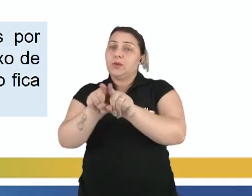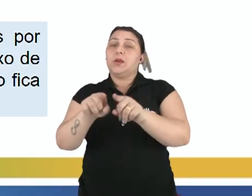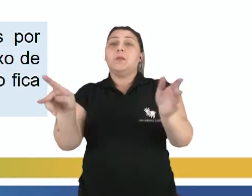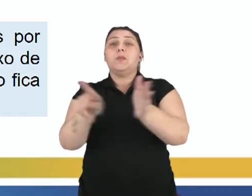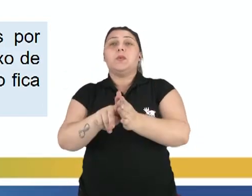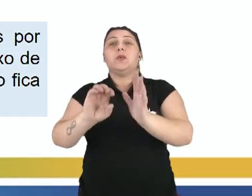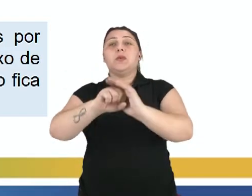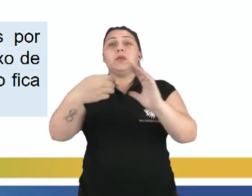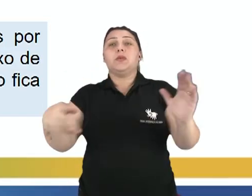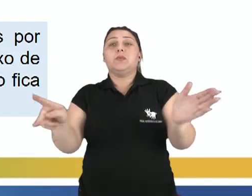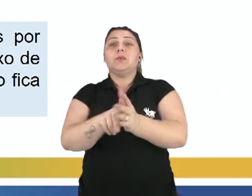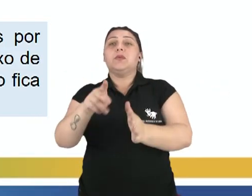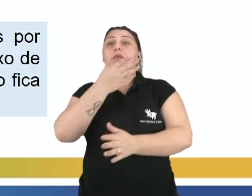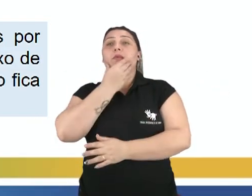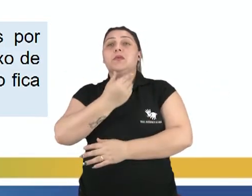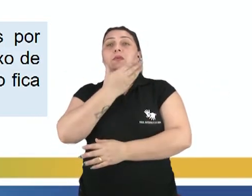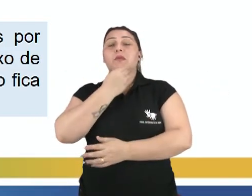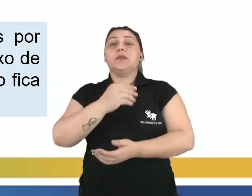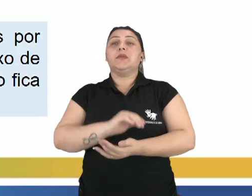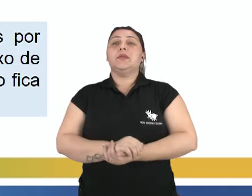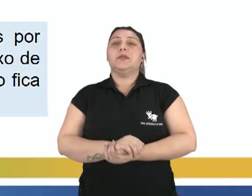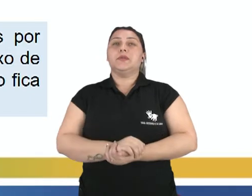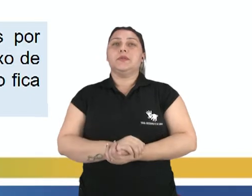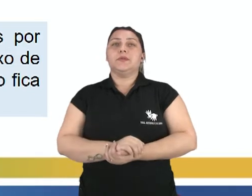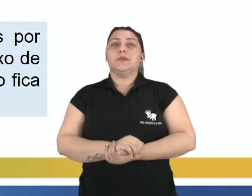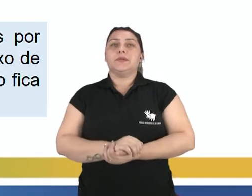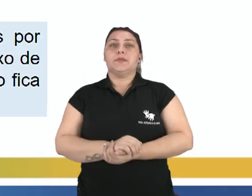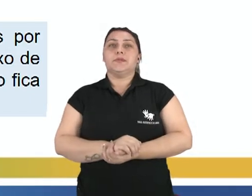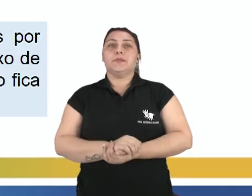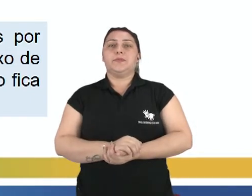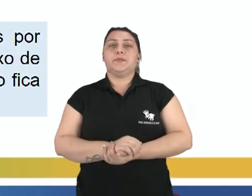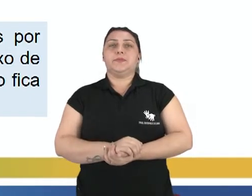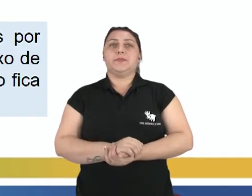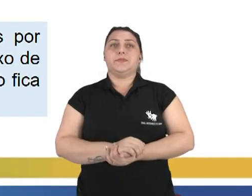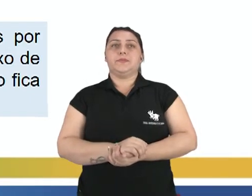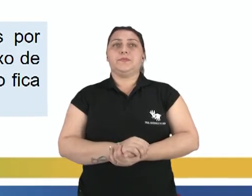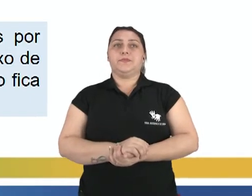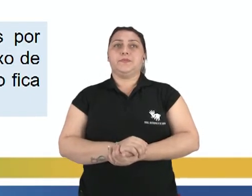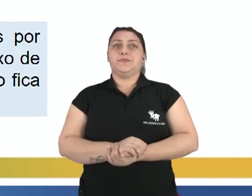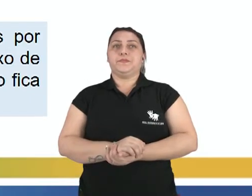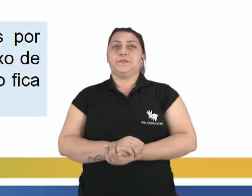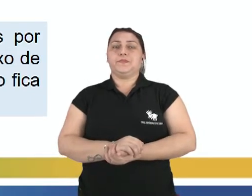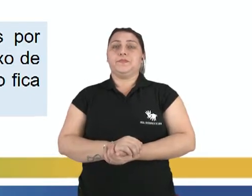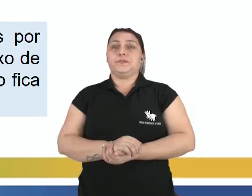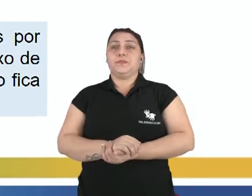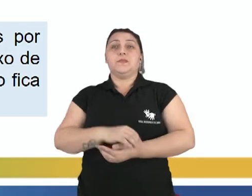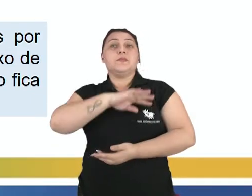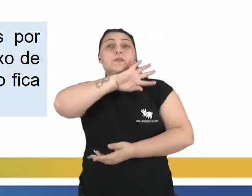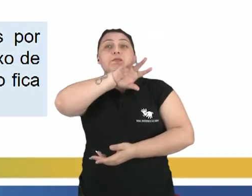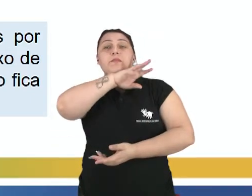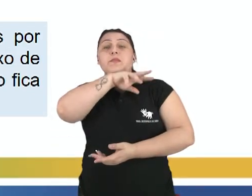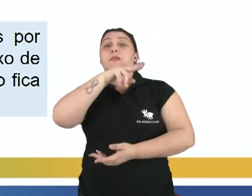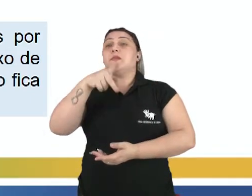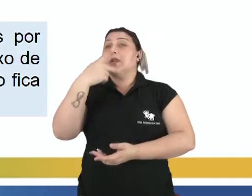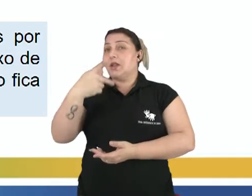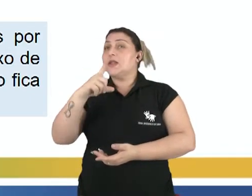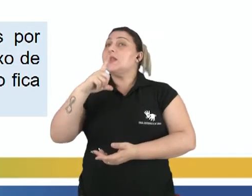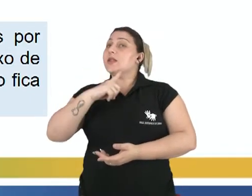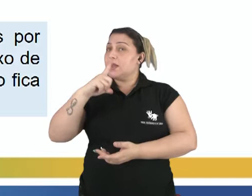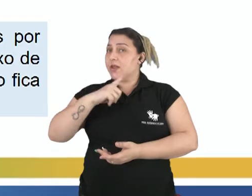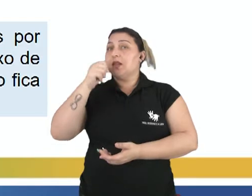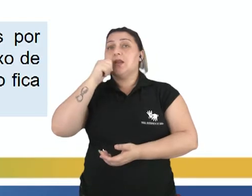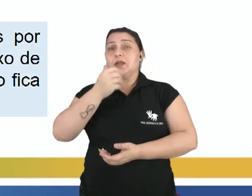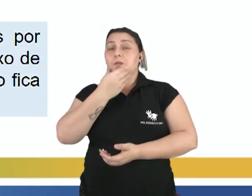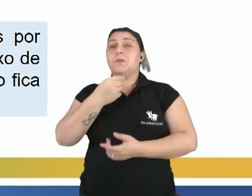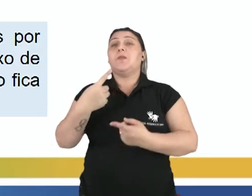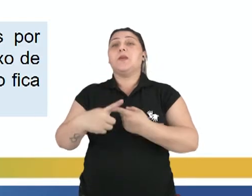com características voltadas para o sexo masculino. Bom, nem todos os animais, como eu disse, têm seus sexos determinados